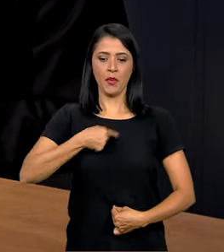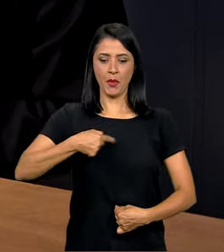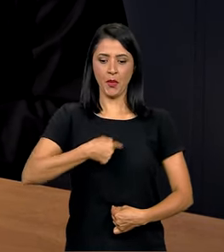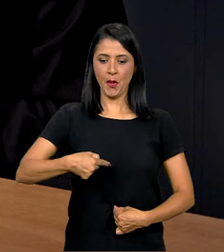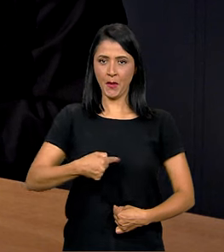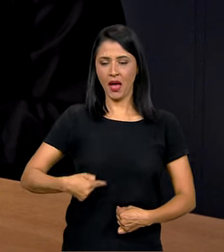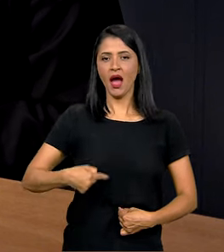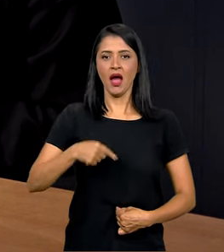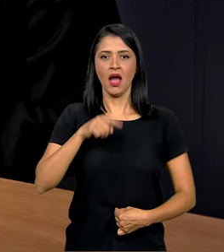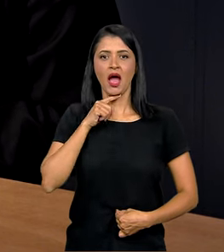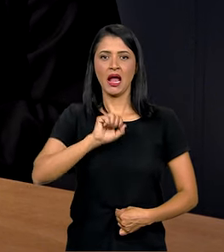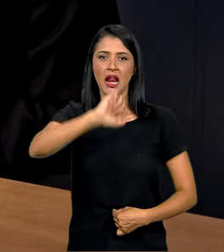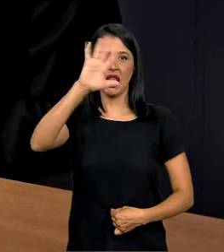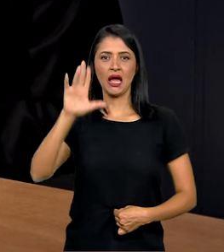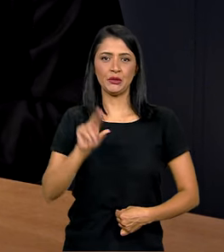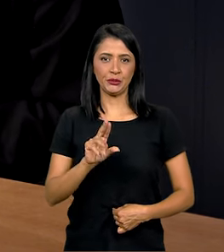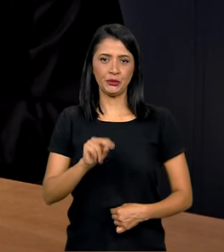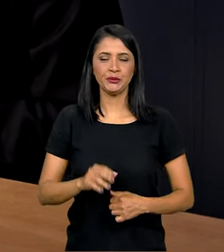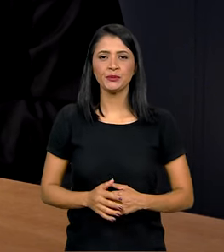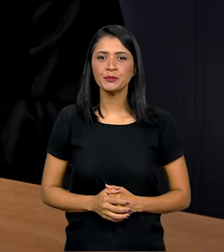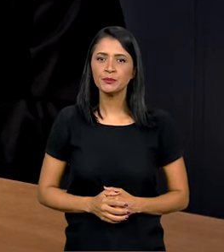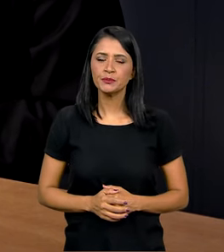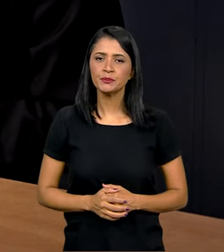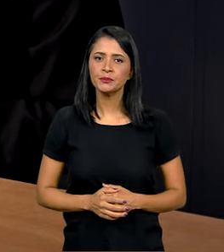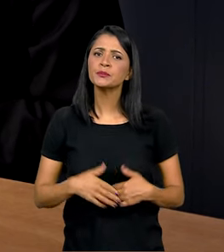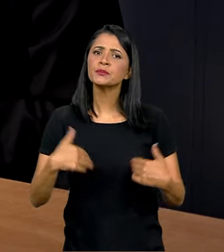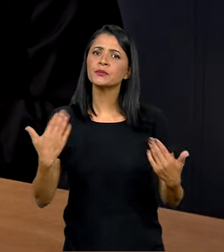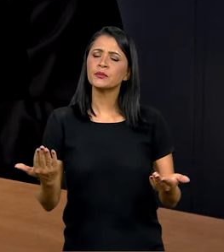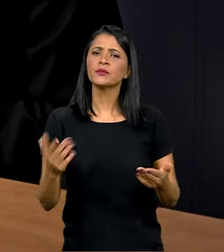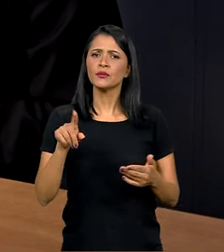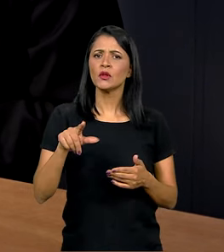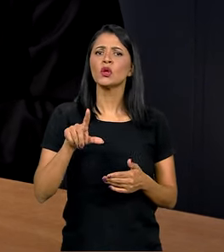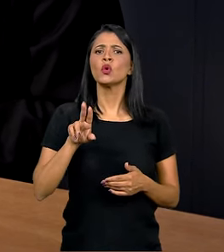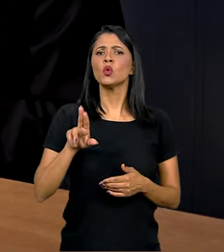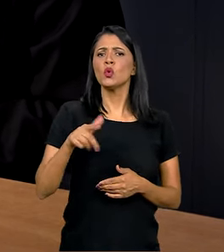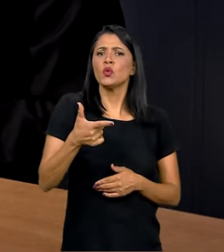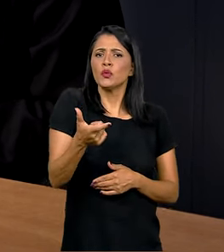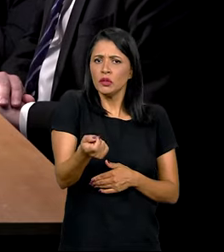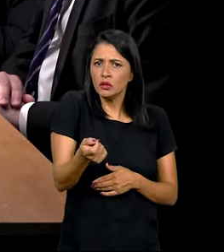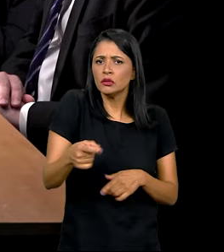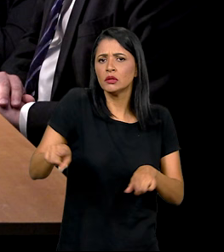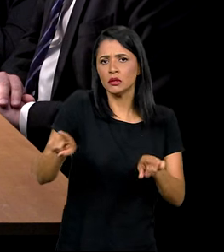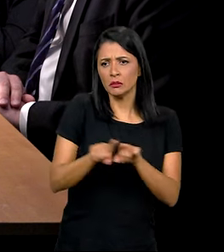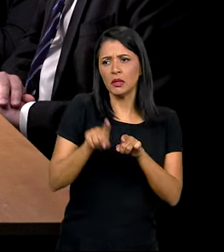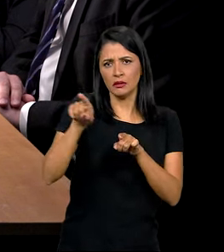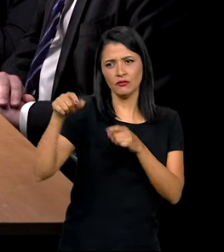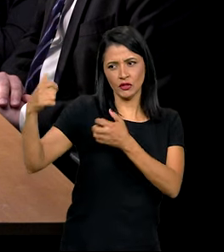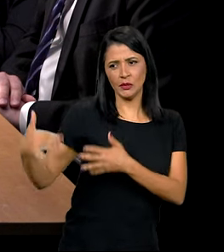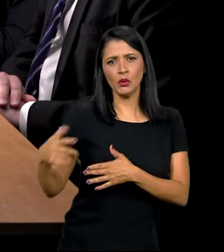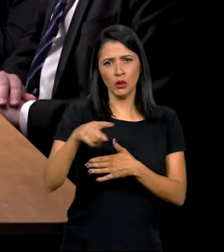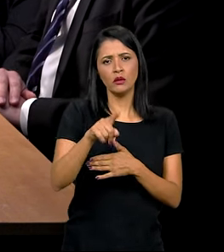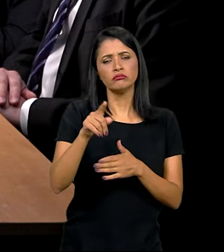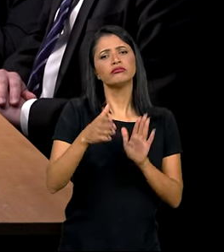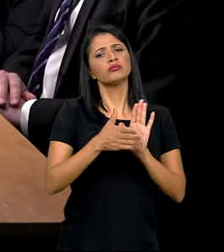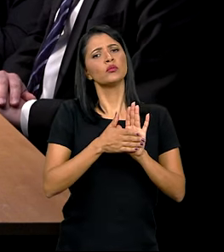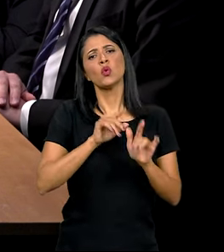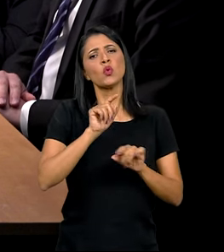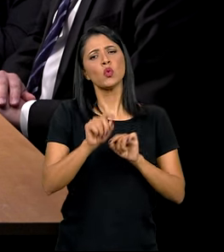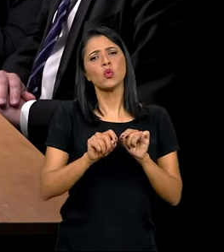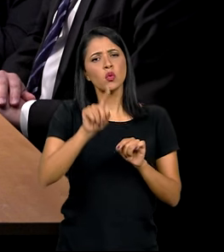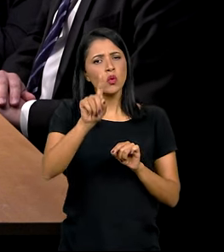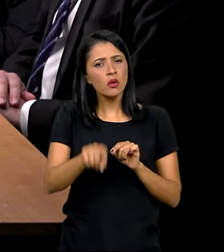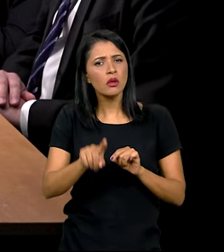listras azuis Claras eh assim o ouv Além de disso tudo ele também se propõe a ser